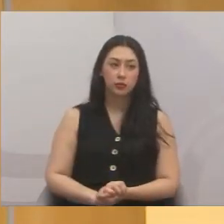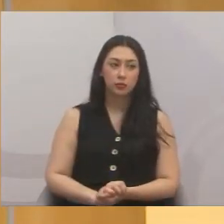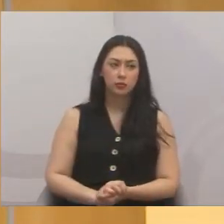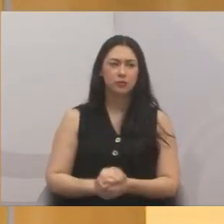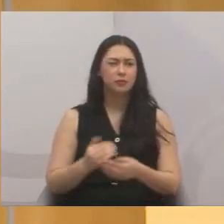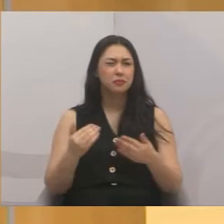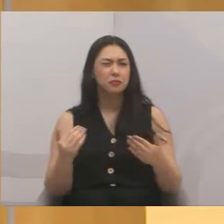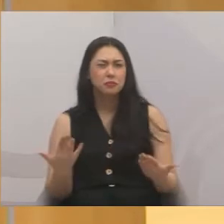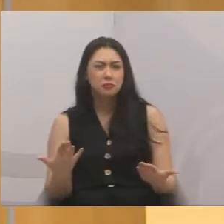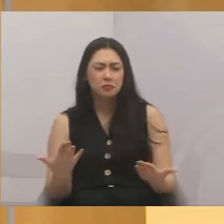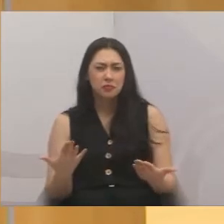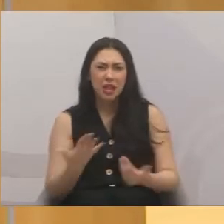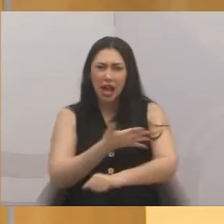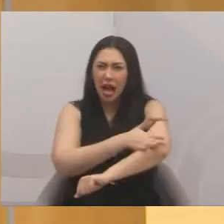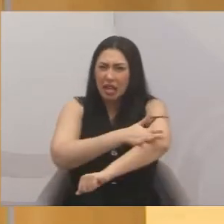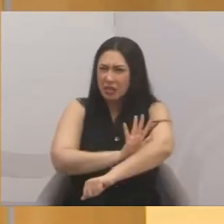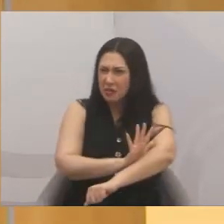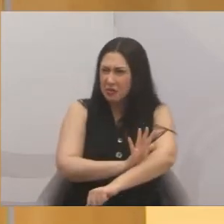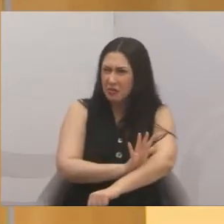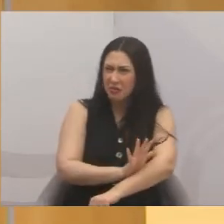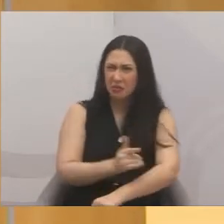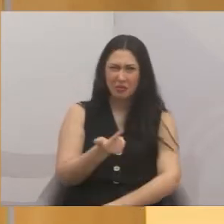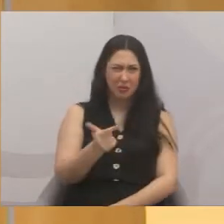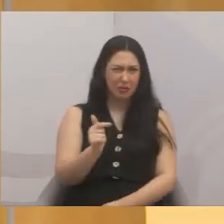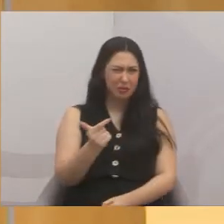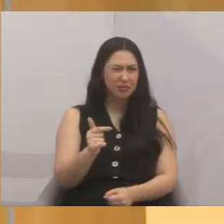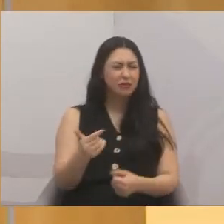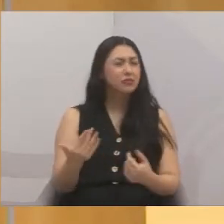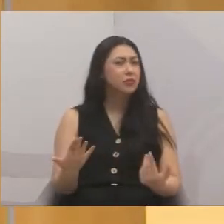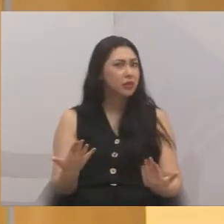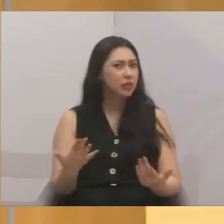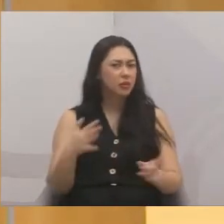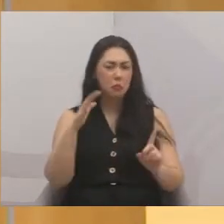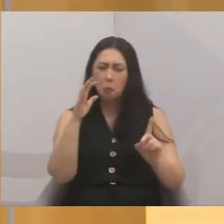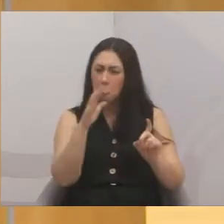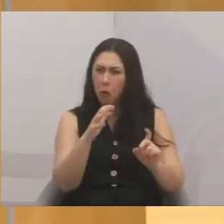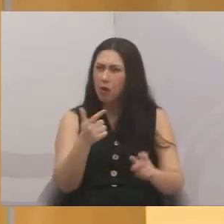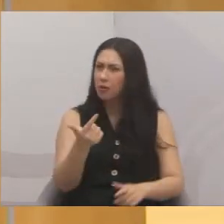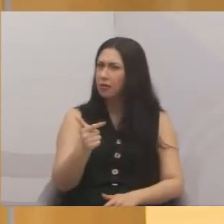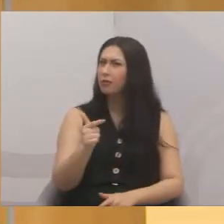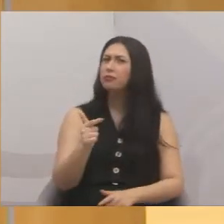Será que a gente não tem racismo? Será que esse sistema não é opressor?